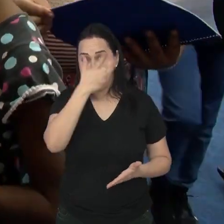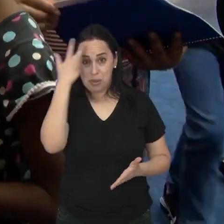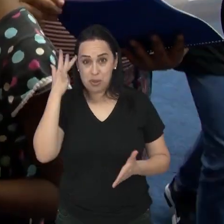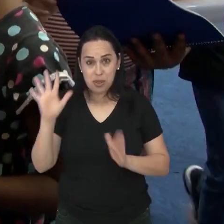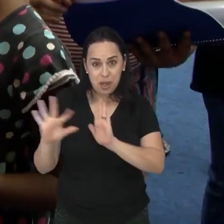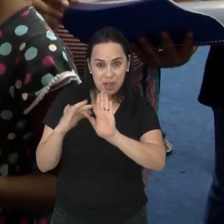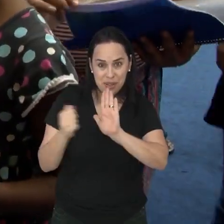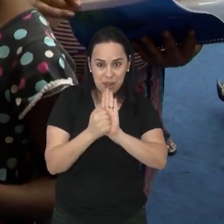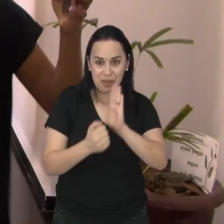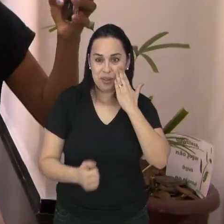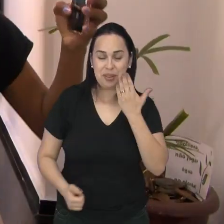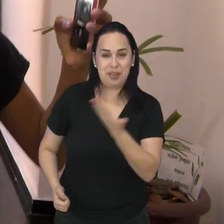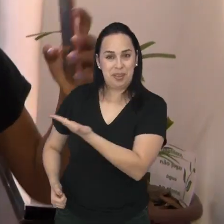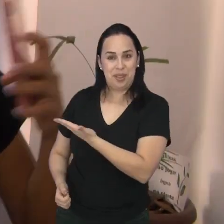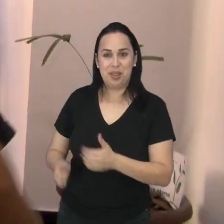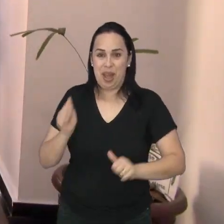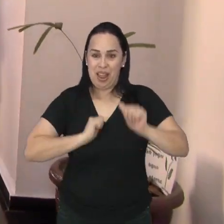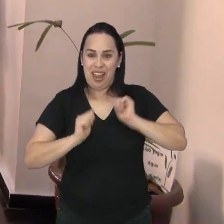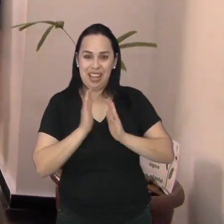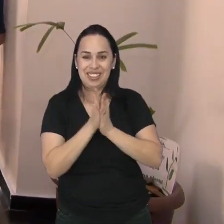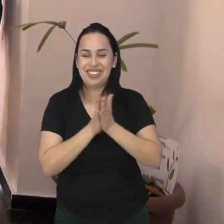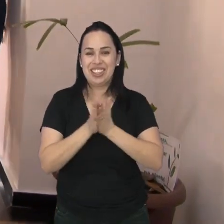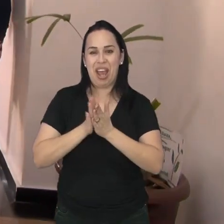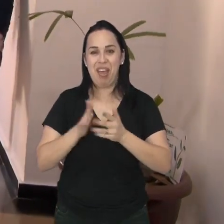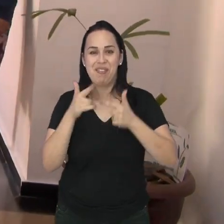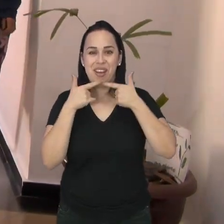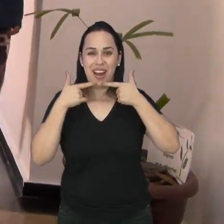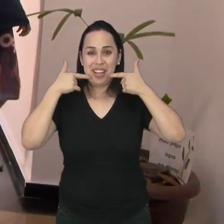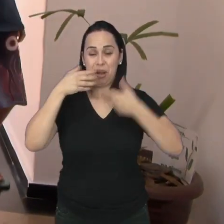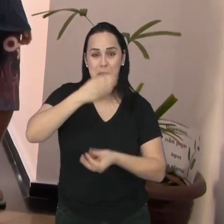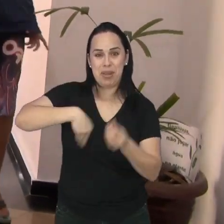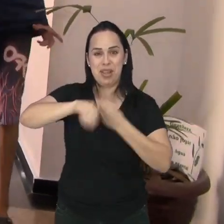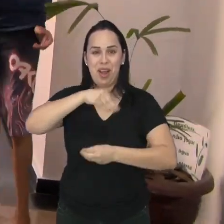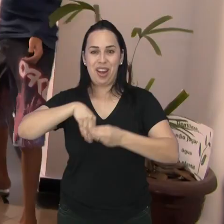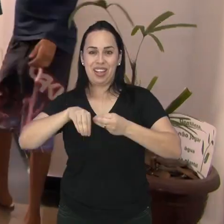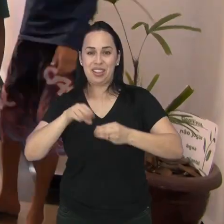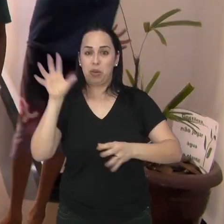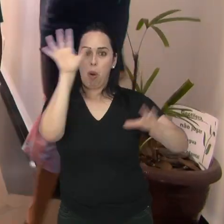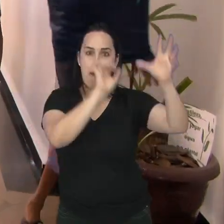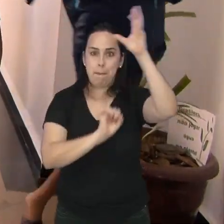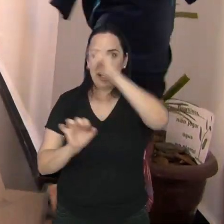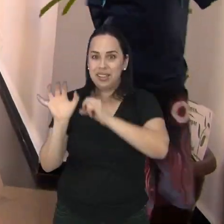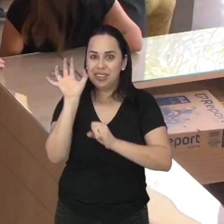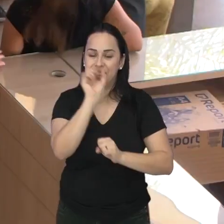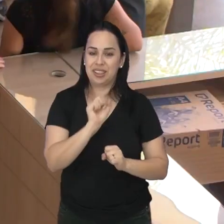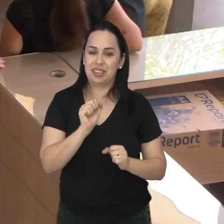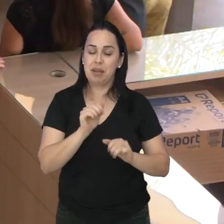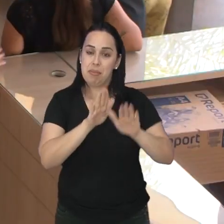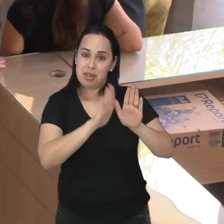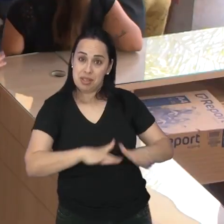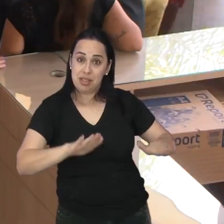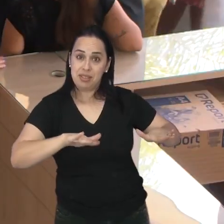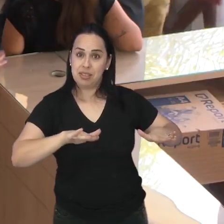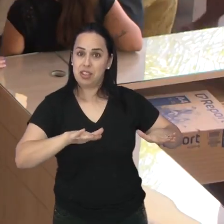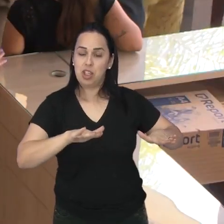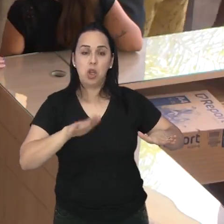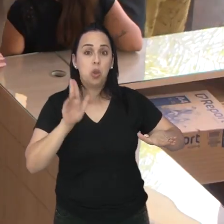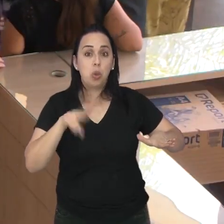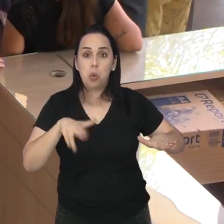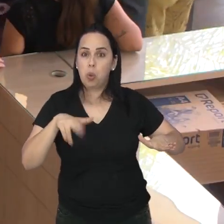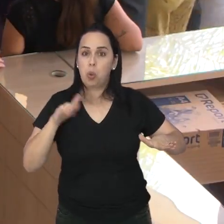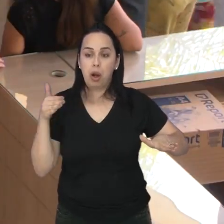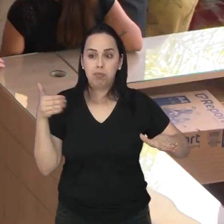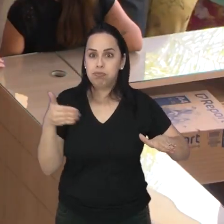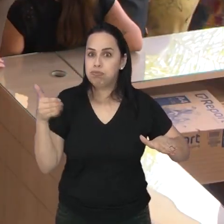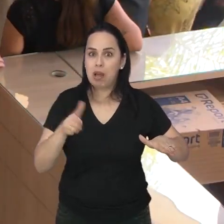no programa é esse aqui: animação e felicidade misturadas com muito aprendizado. Para as crianças que nunca